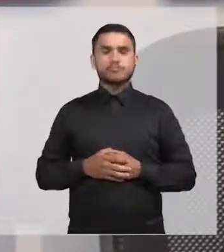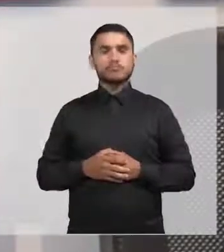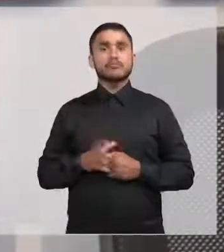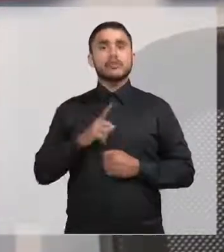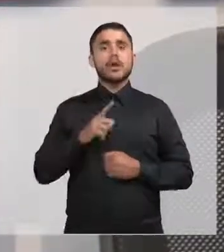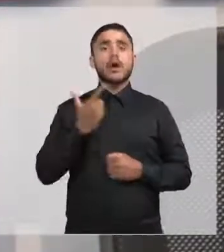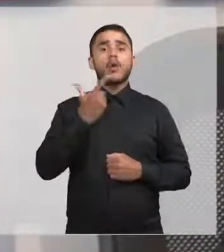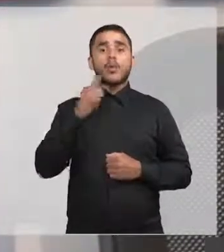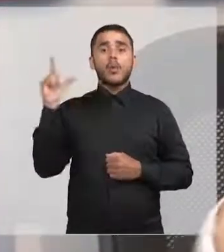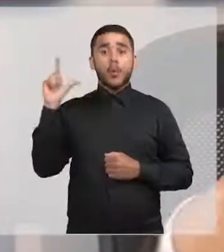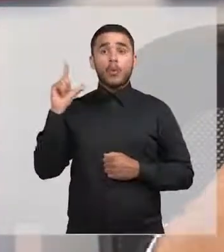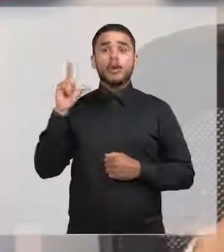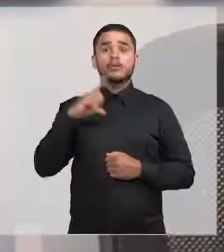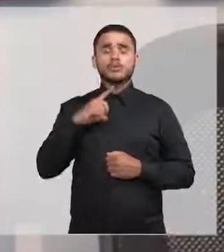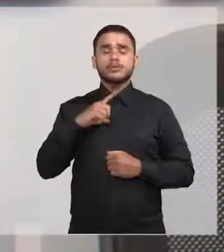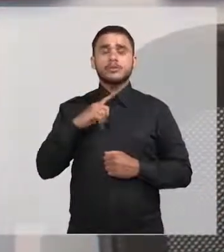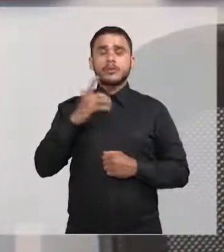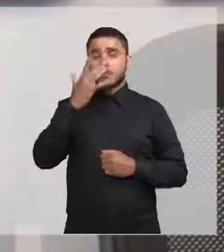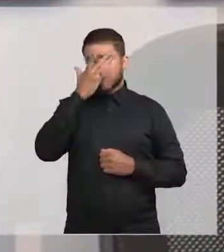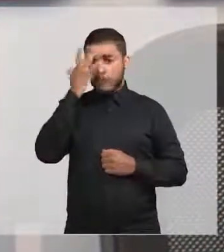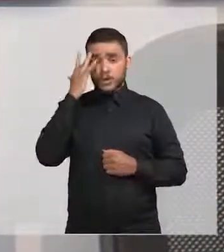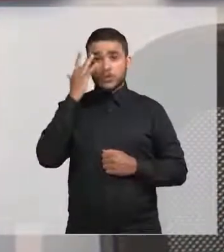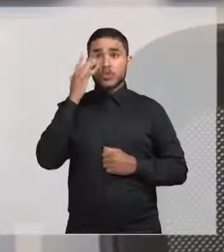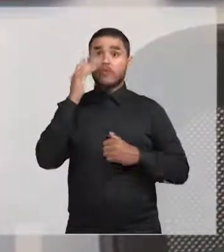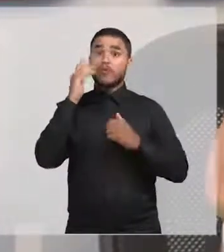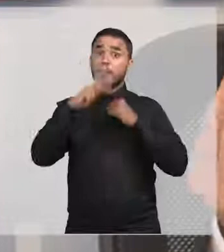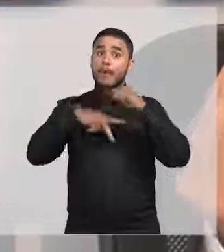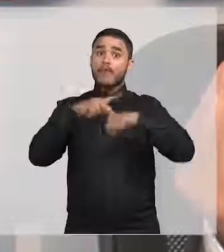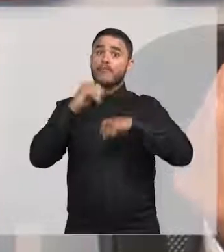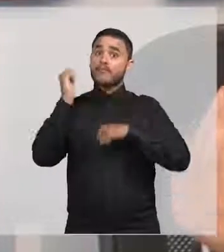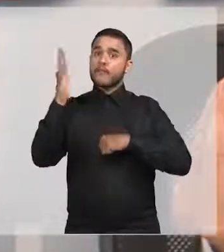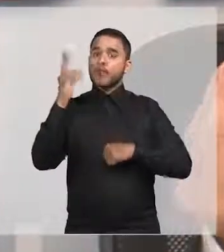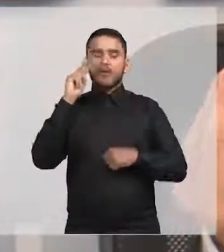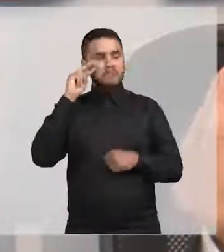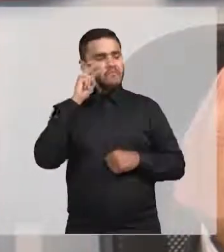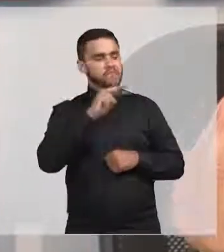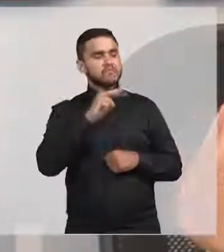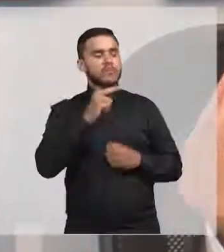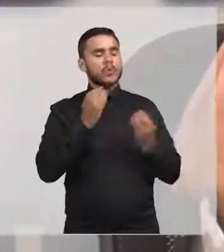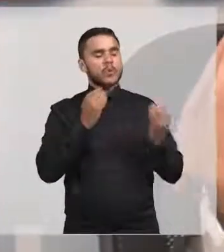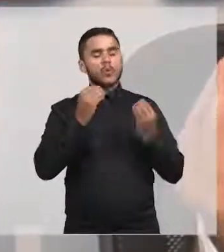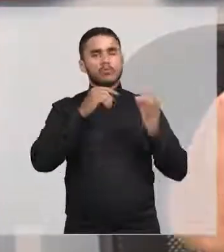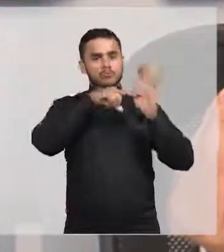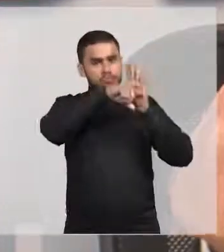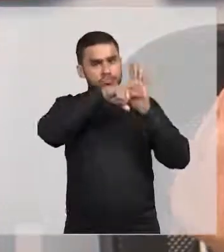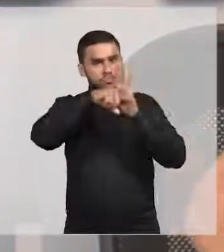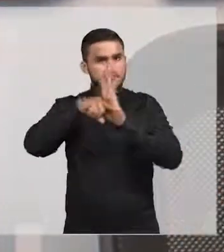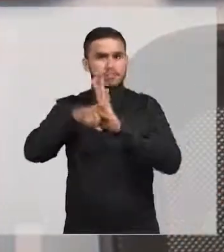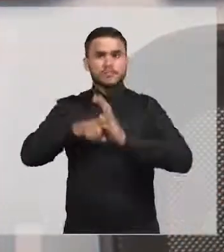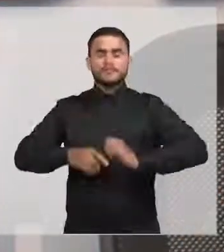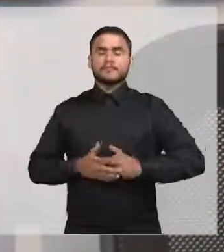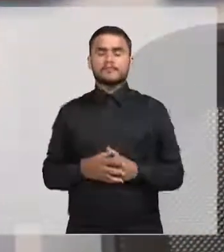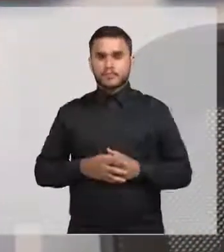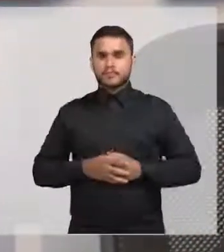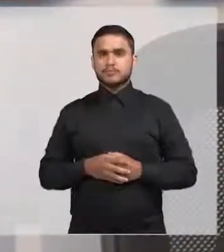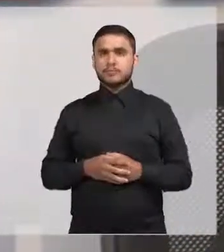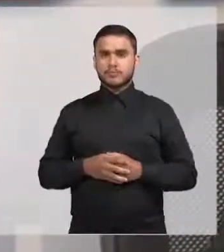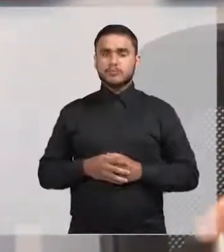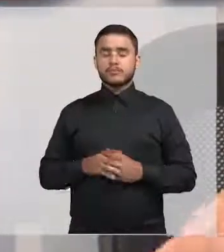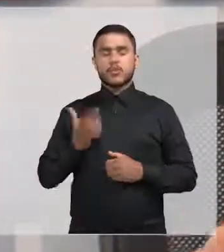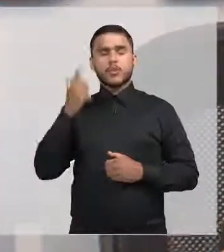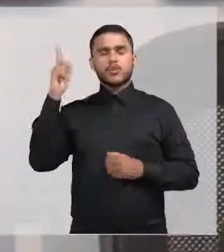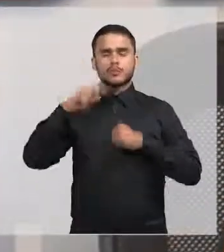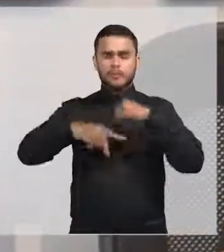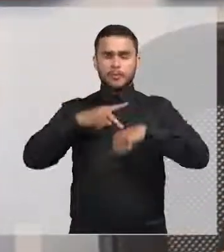Não existe, não tenho nenhuma dúvida sobre isso. Jair Bolsonaro e o juiz Sérgio Moro fizeram a avaliação, viram o bônus e